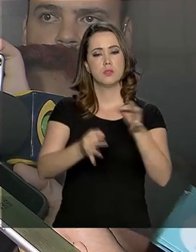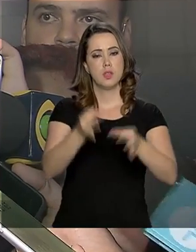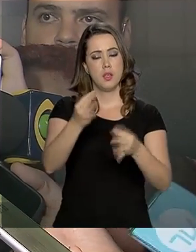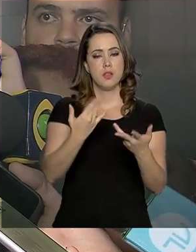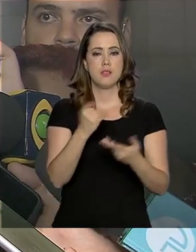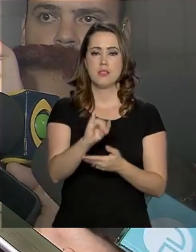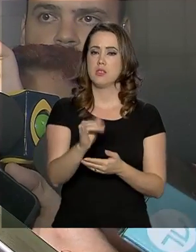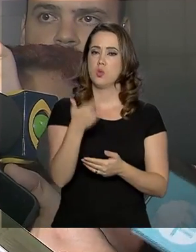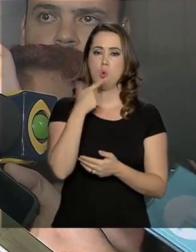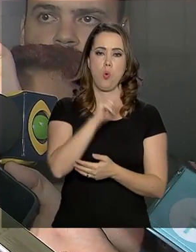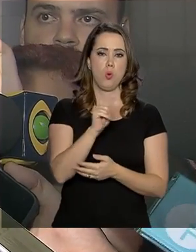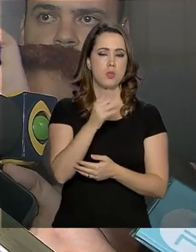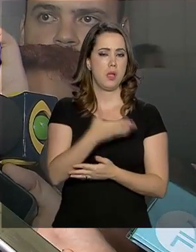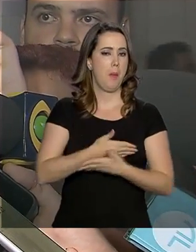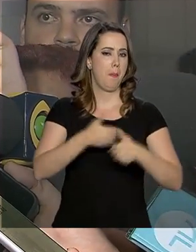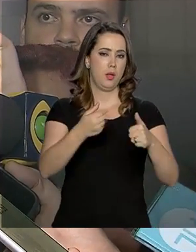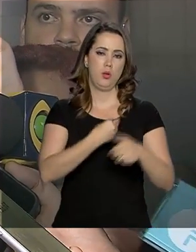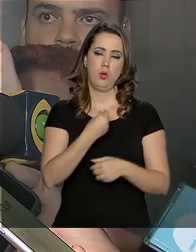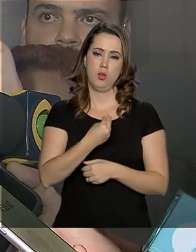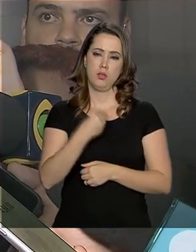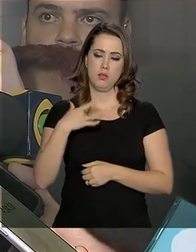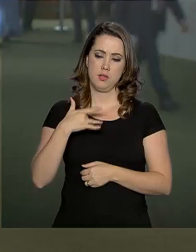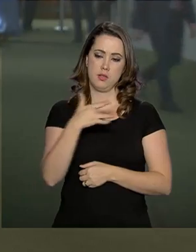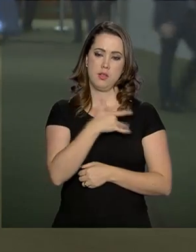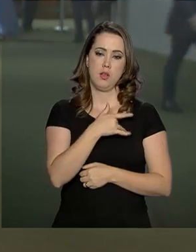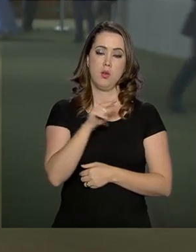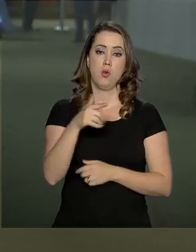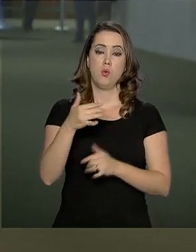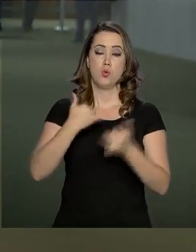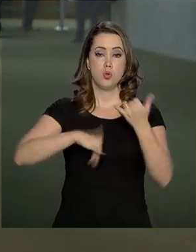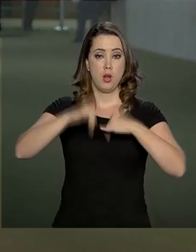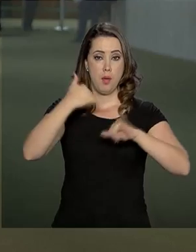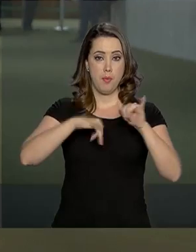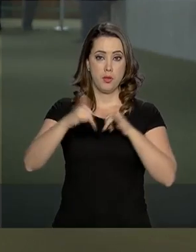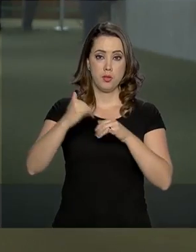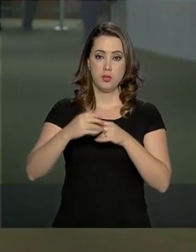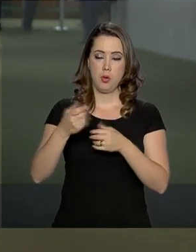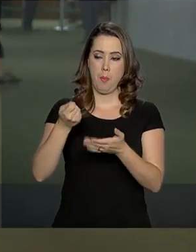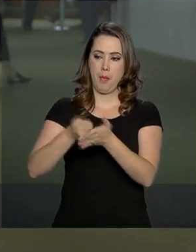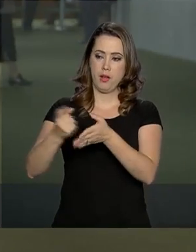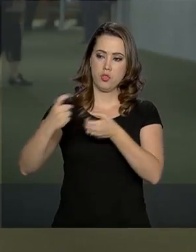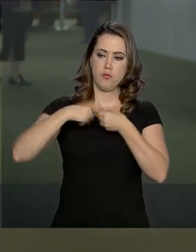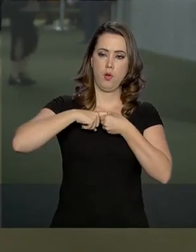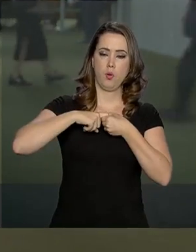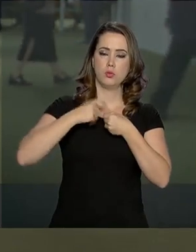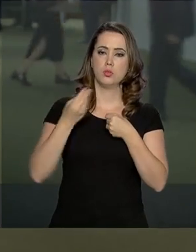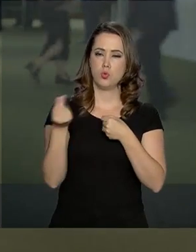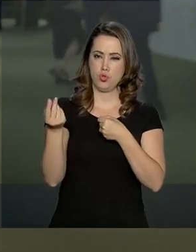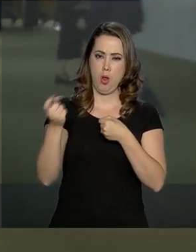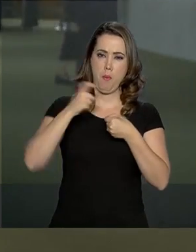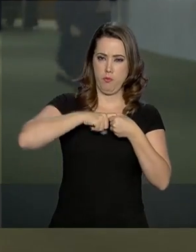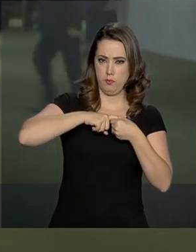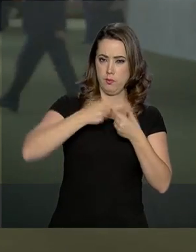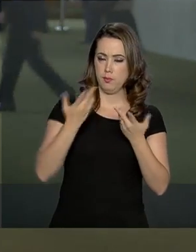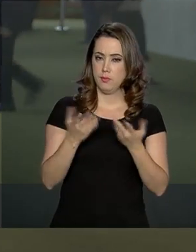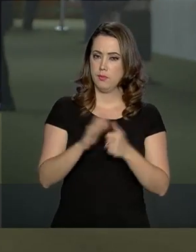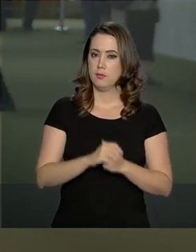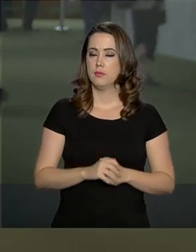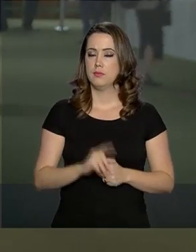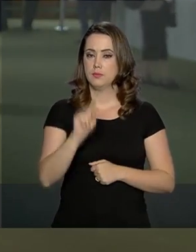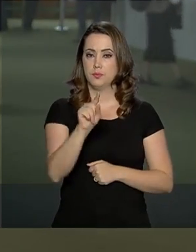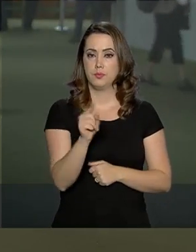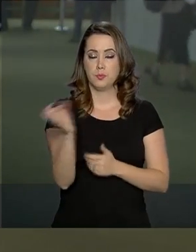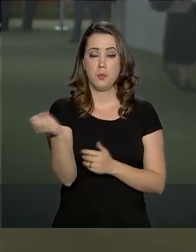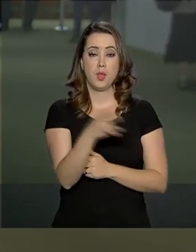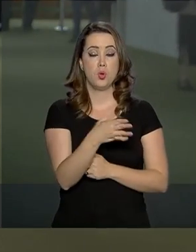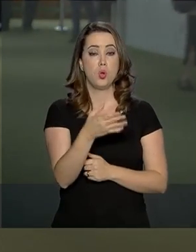não funcionar, o laboratório em questão devolve o dinheiro. De acordo com o ministro, essa nova modalidade de compra de medicamentos